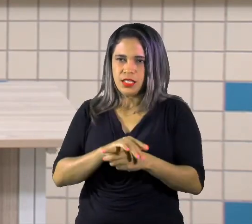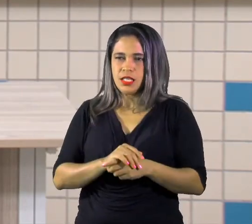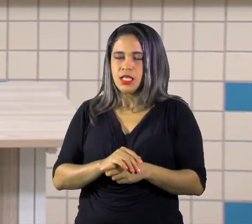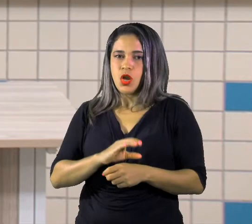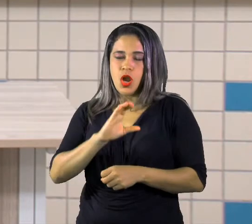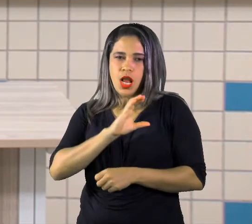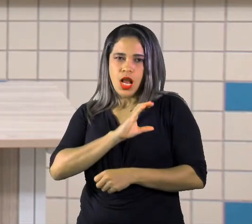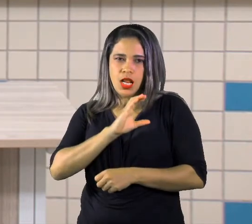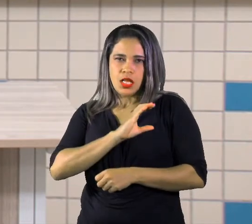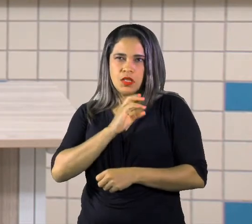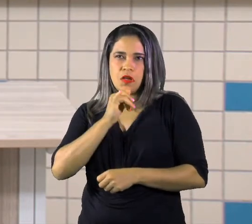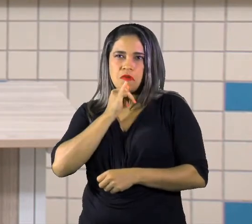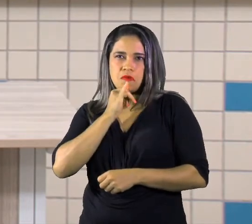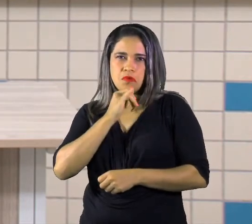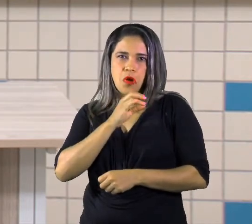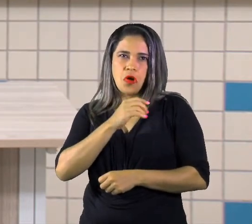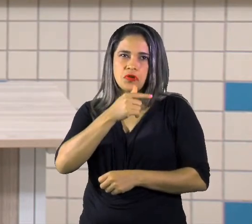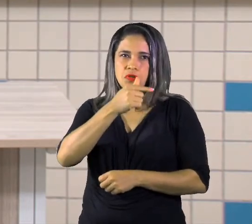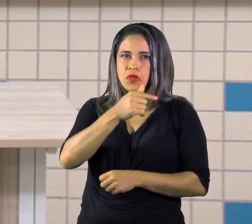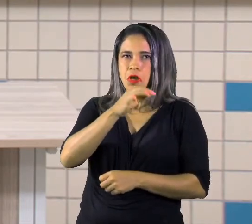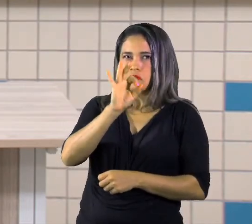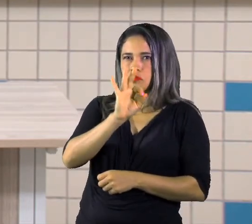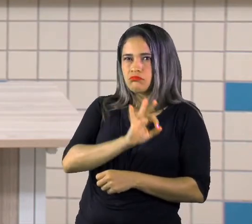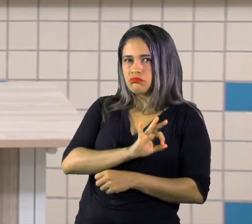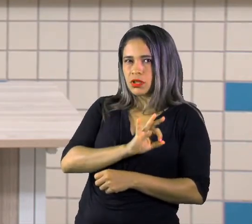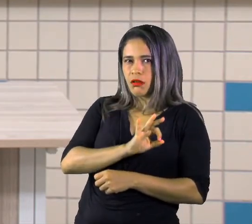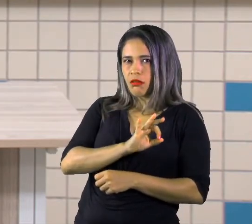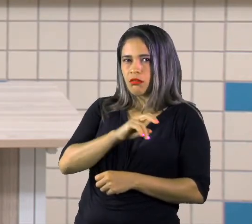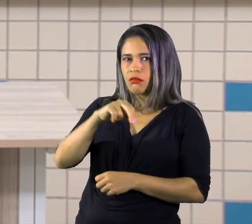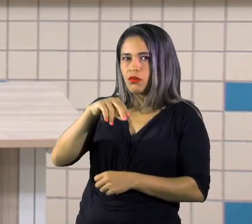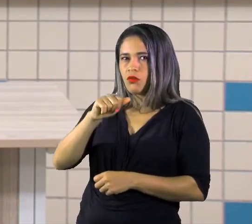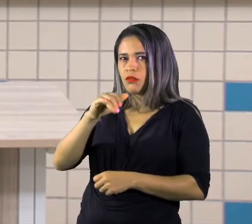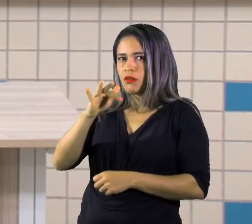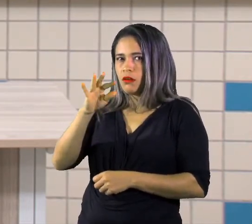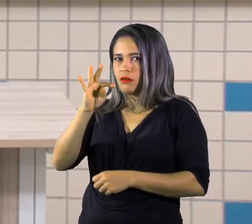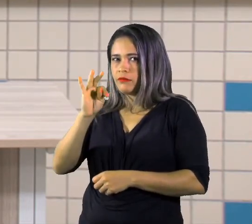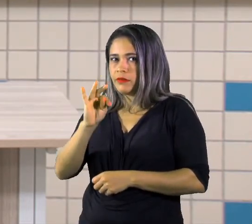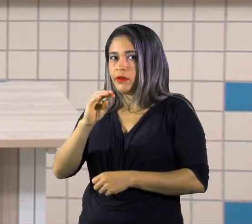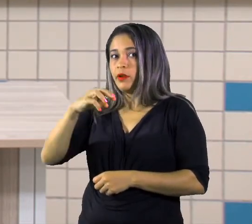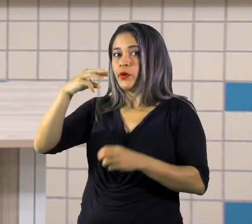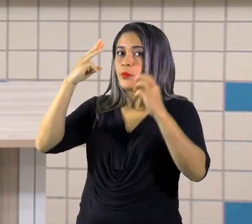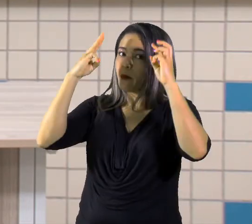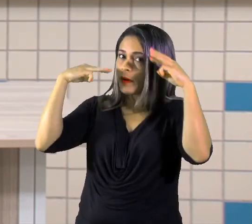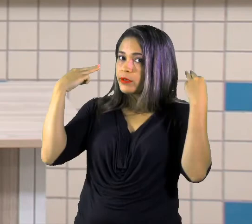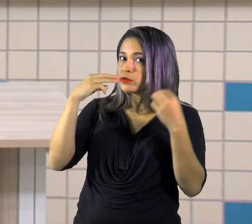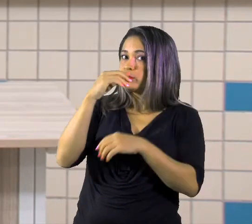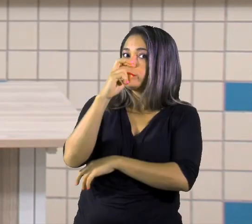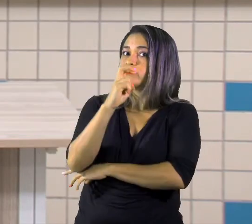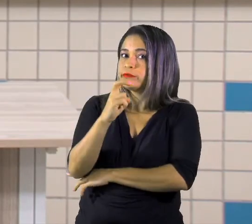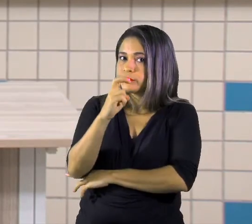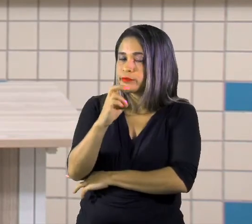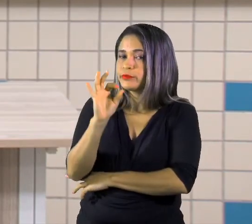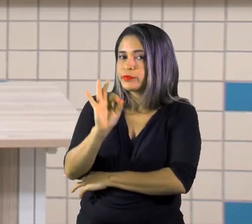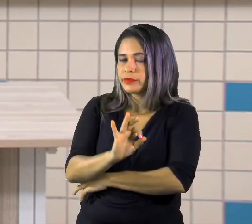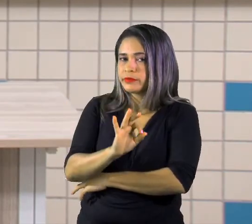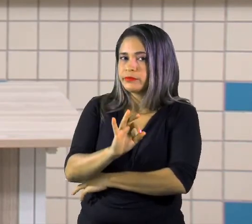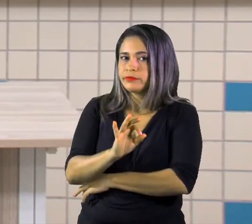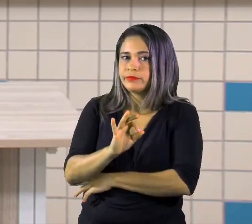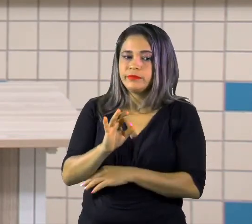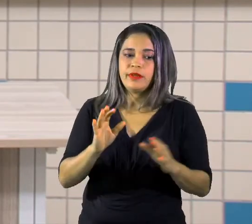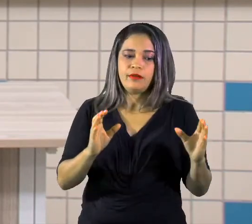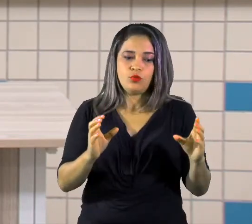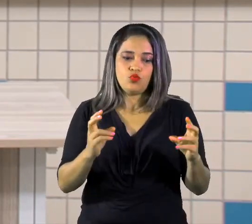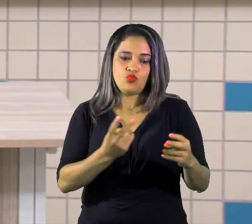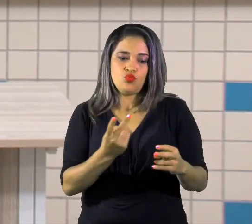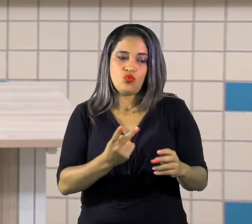produzisse 7% do que o NAFTA produz e o México só 5%, ou seja, o restante todo são os Estados